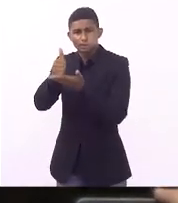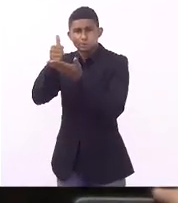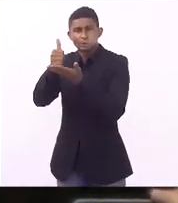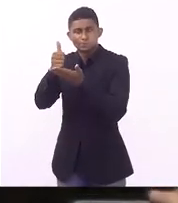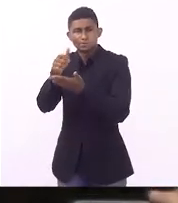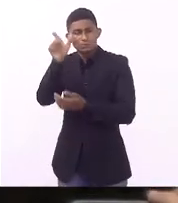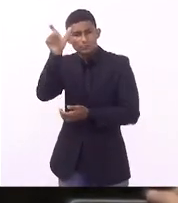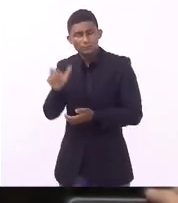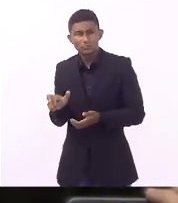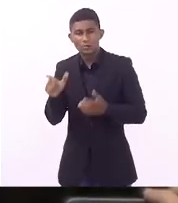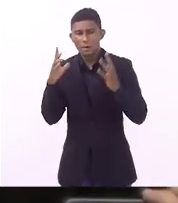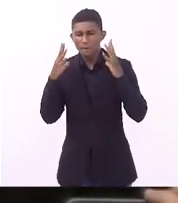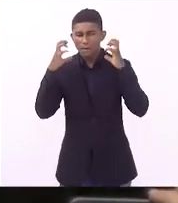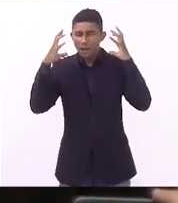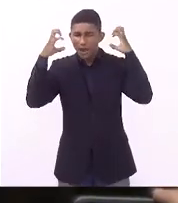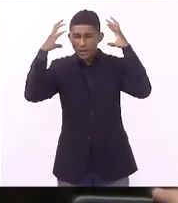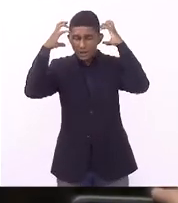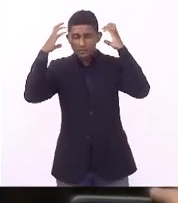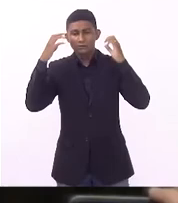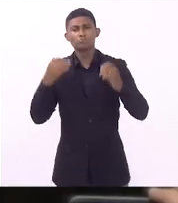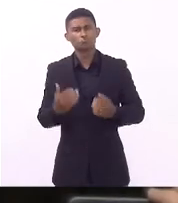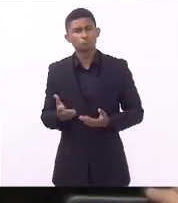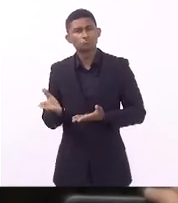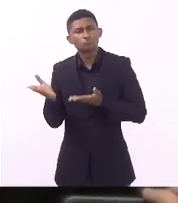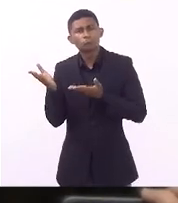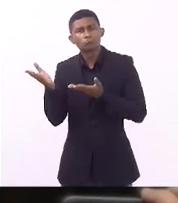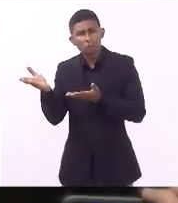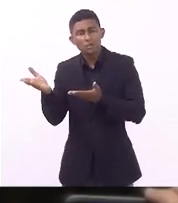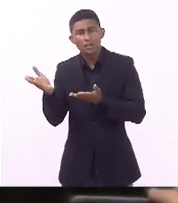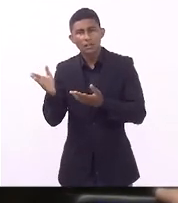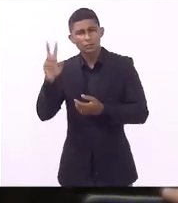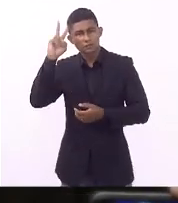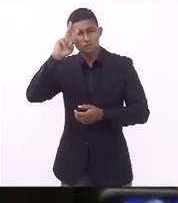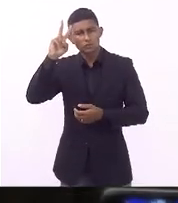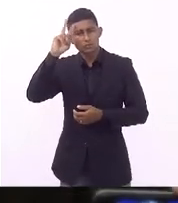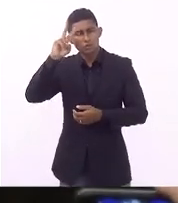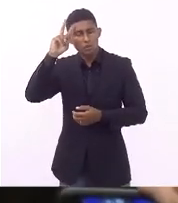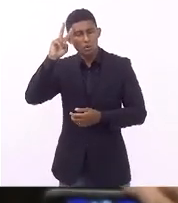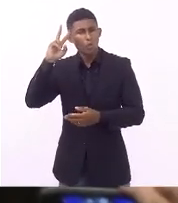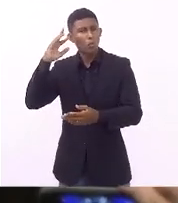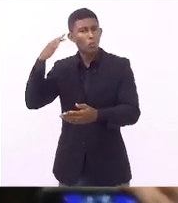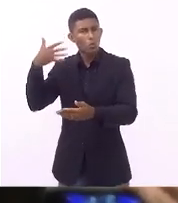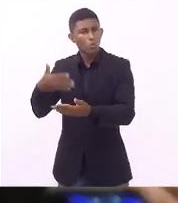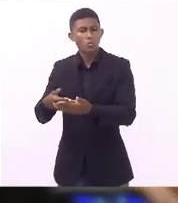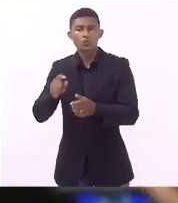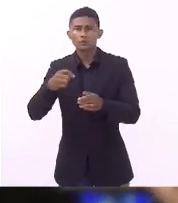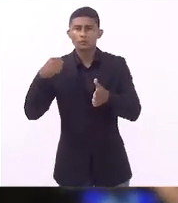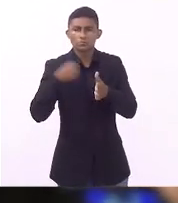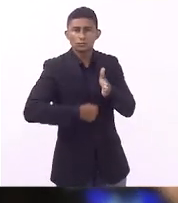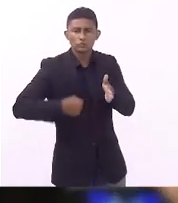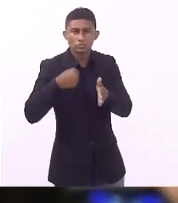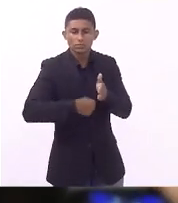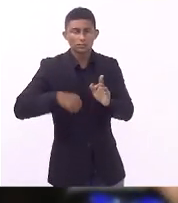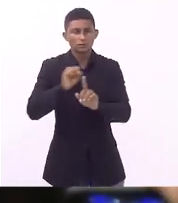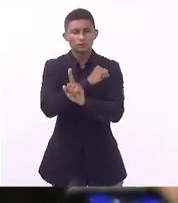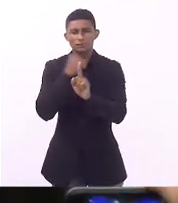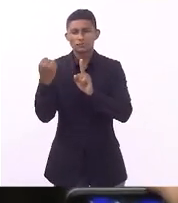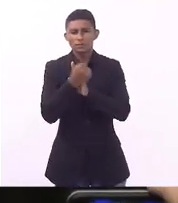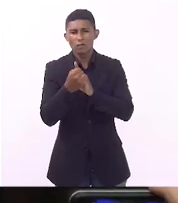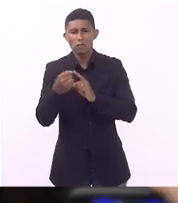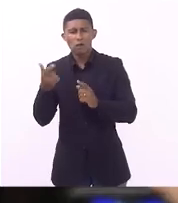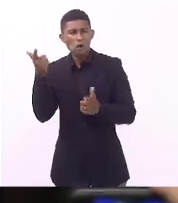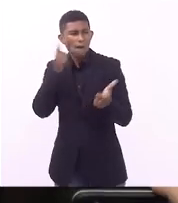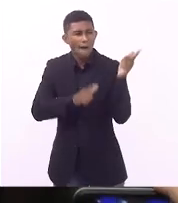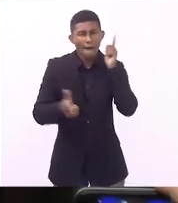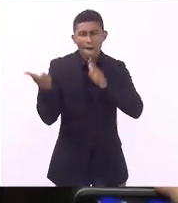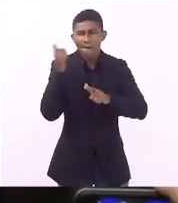com honradez e coragem a trajetória de sua amiga e companheira na luta pelas conquistas sociais e pela